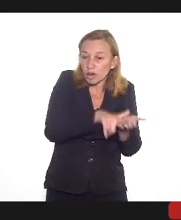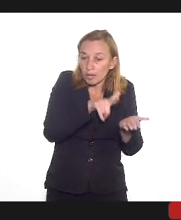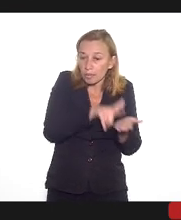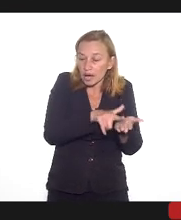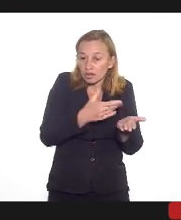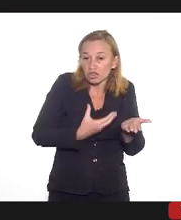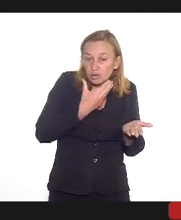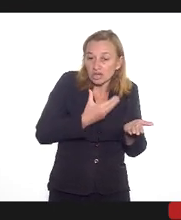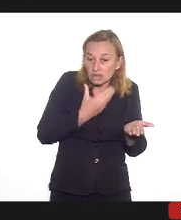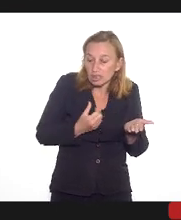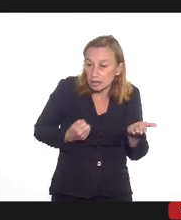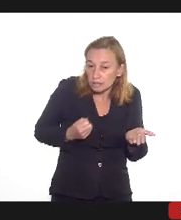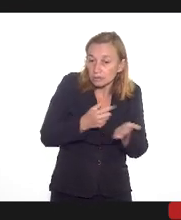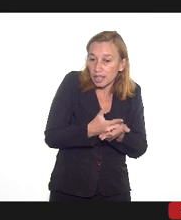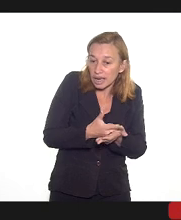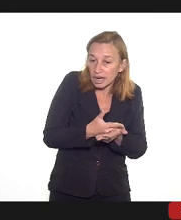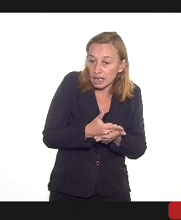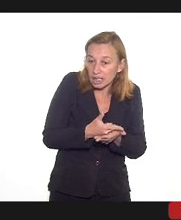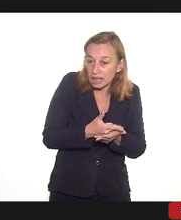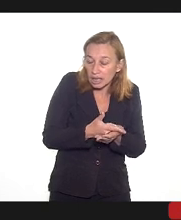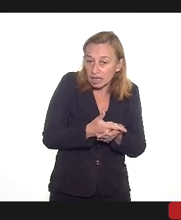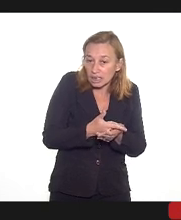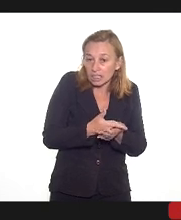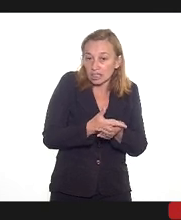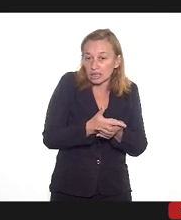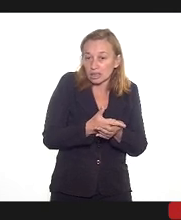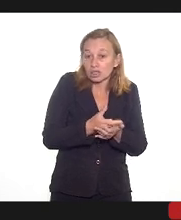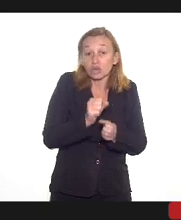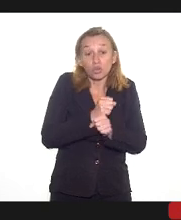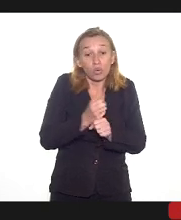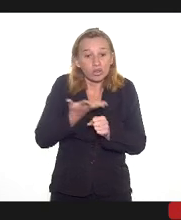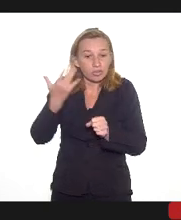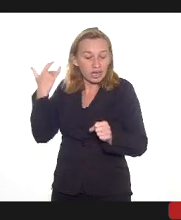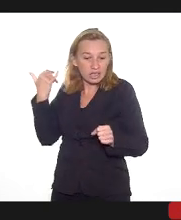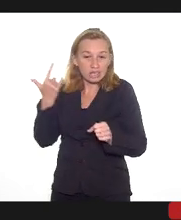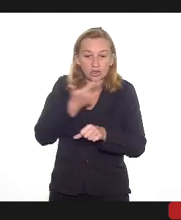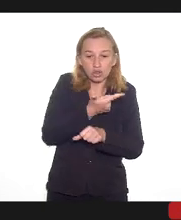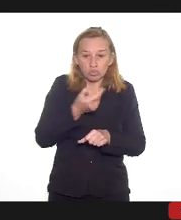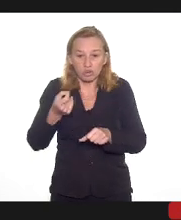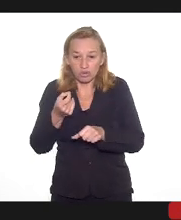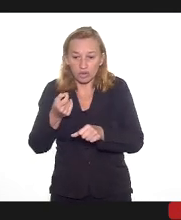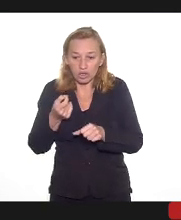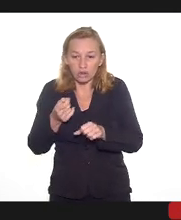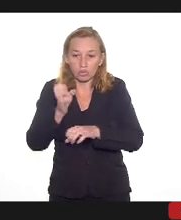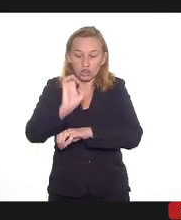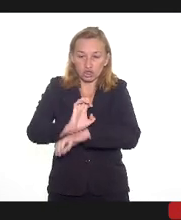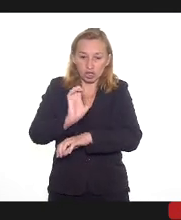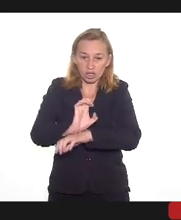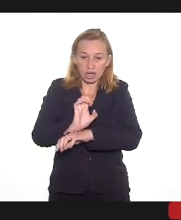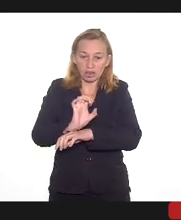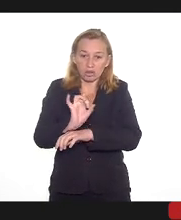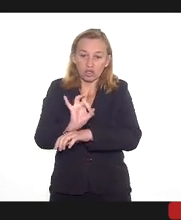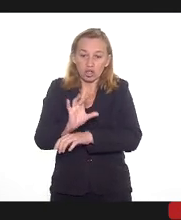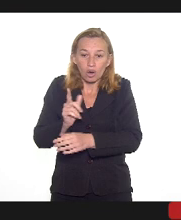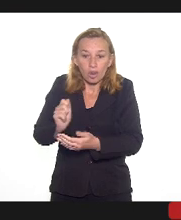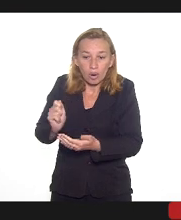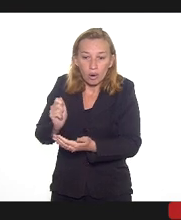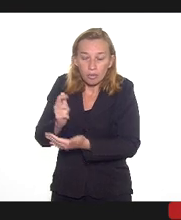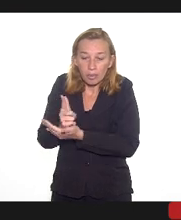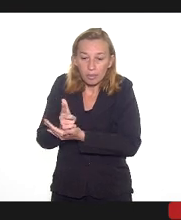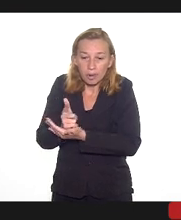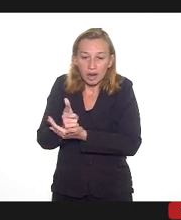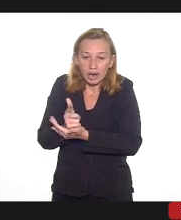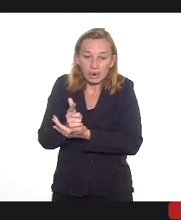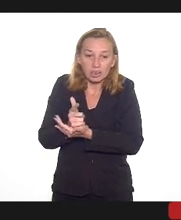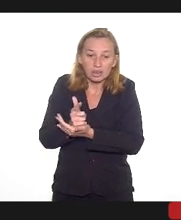sempre liquidada, empenhada e liquidada no ano anterior. Em 2020, o Estado empenhou, mas só pagou. Ou em 2019, o